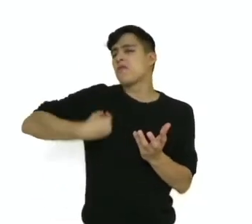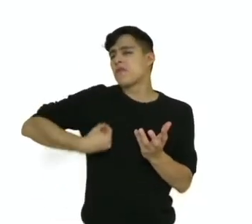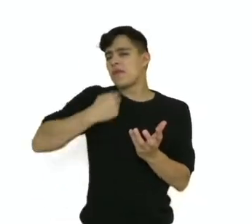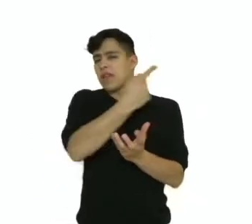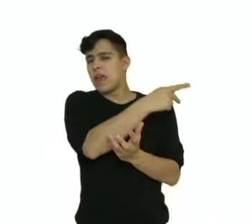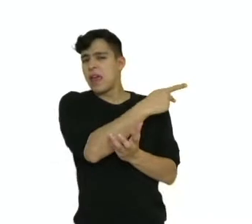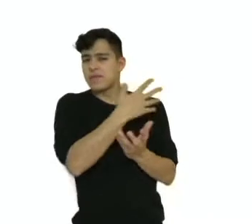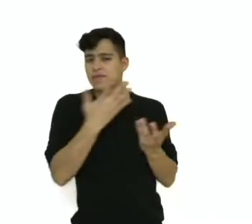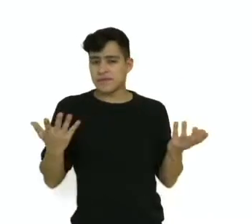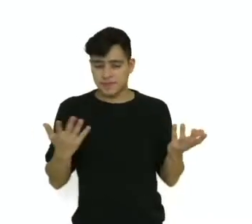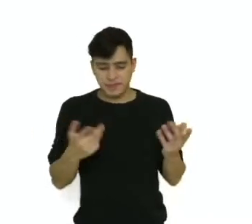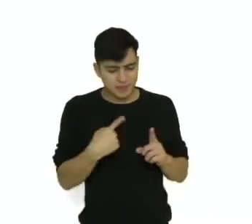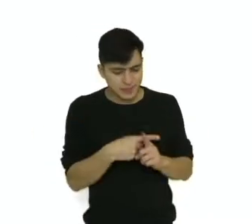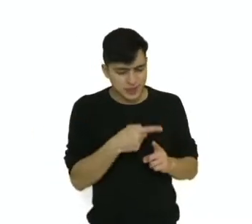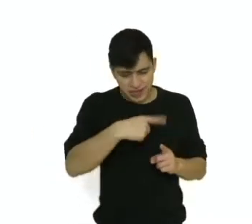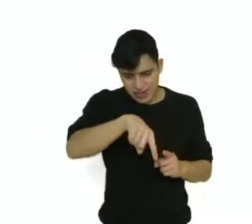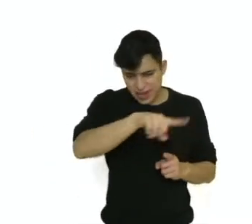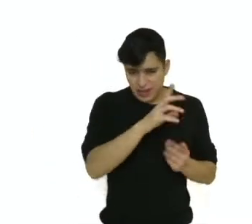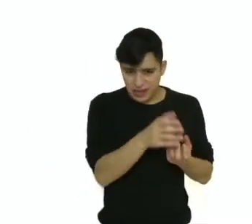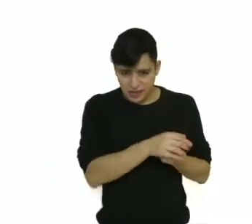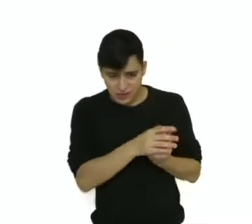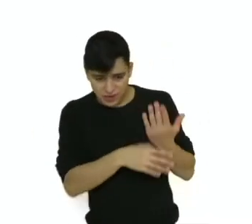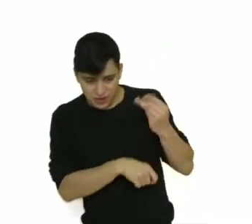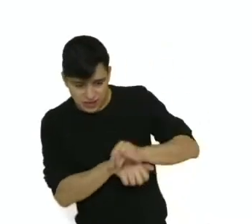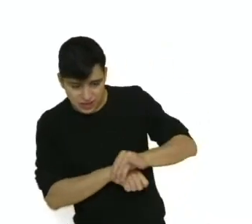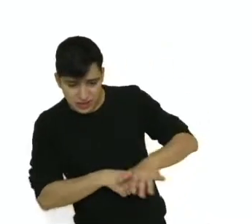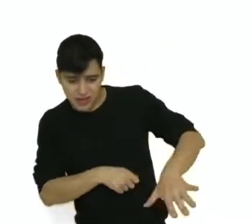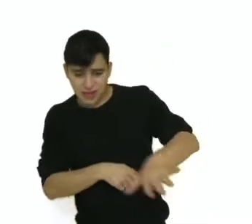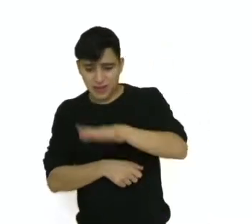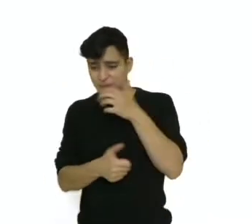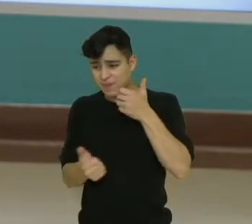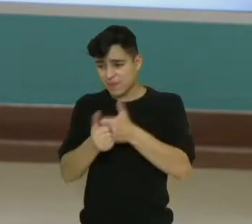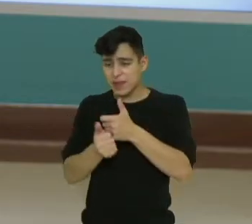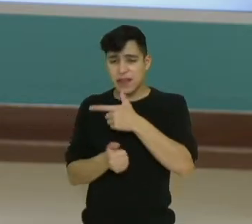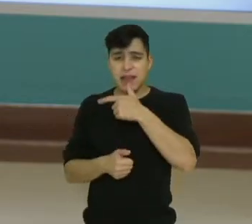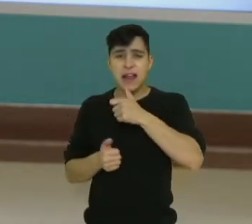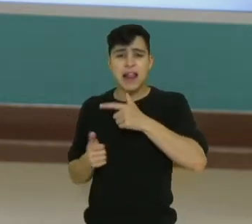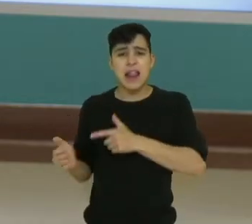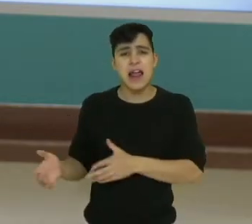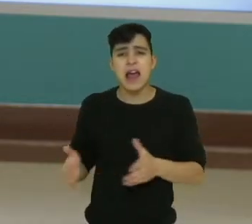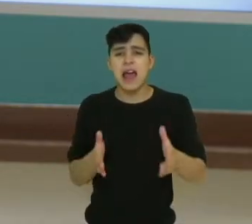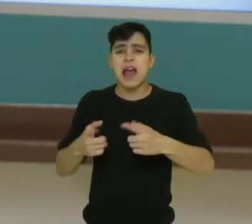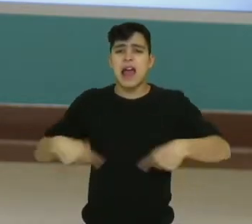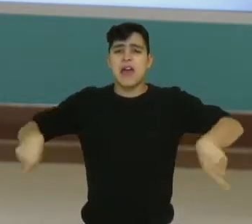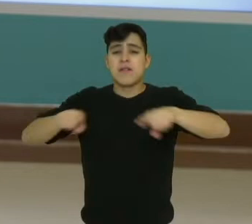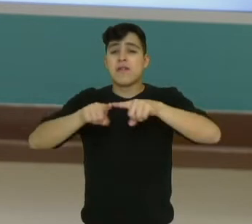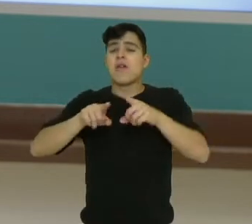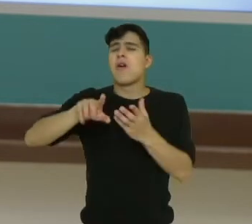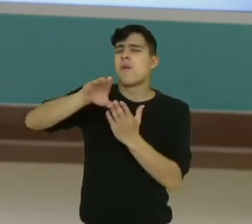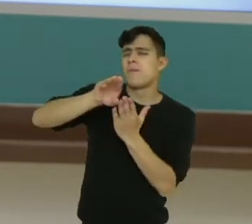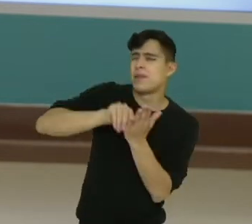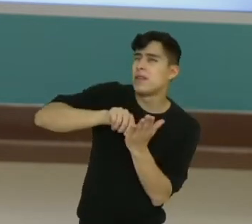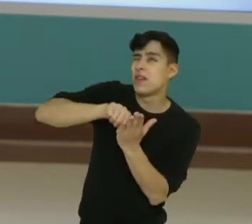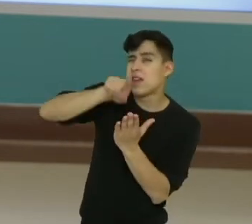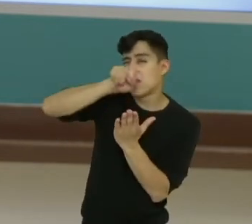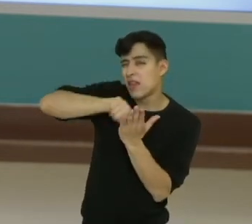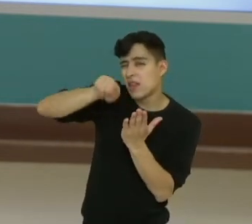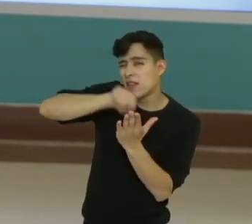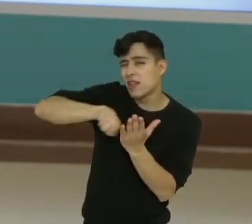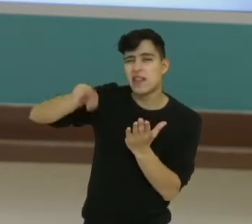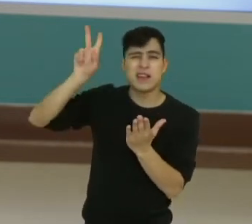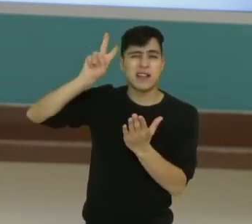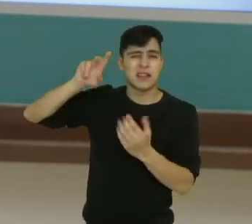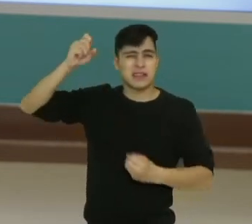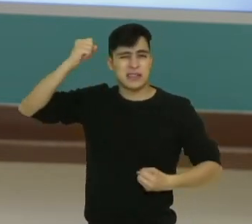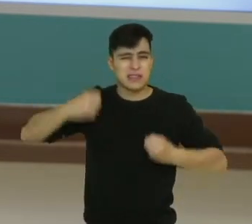astecas escolheram fundar sua capital na região de um lago? Então, vocês vão copiar essa questão no caderno, vão lembrar do que